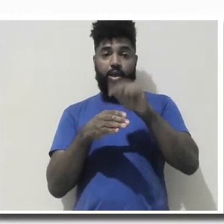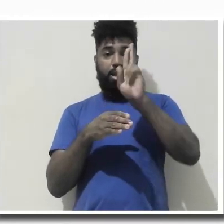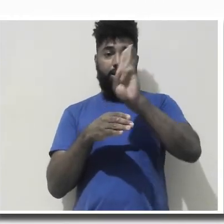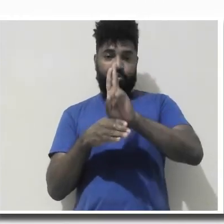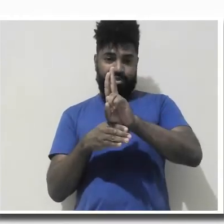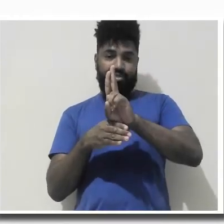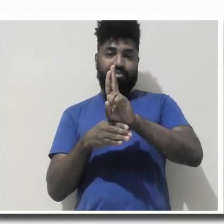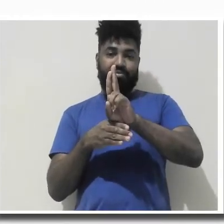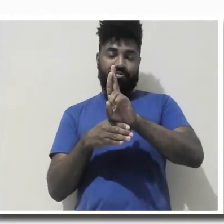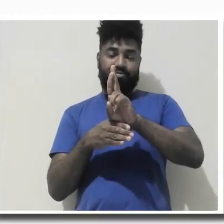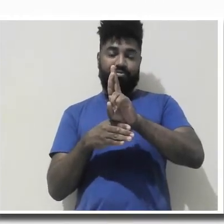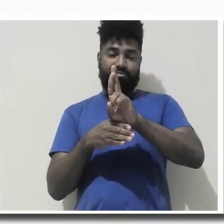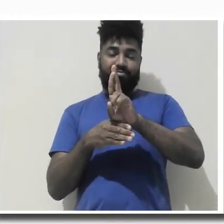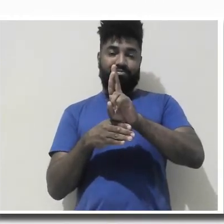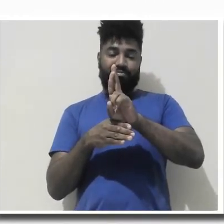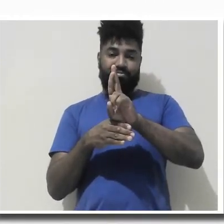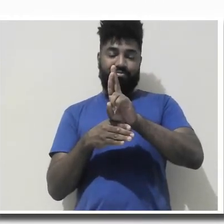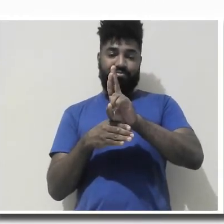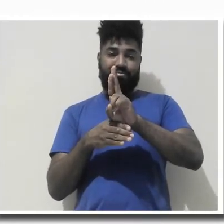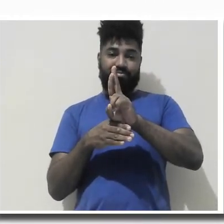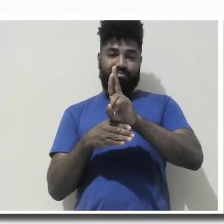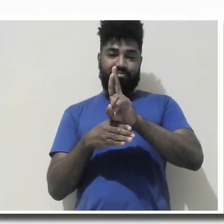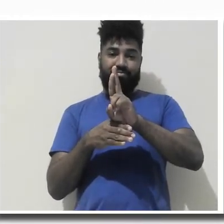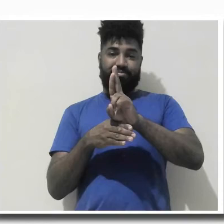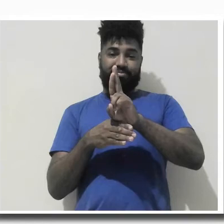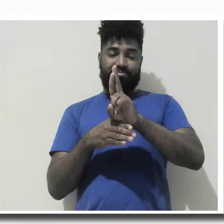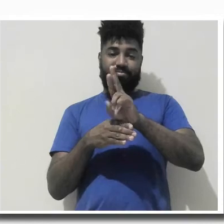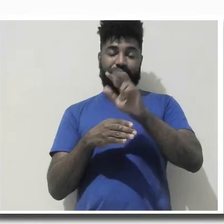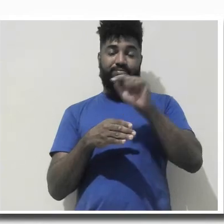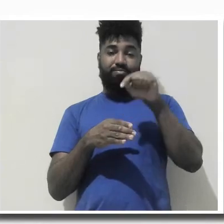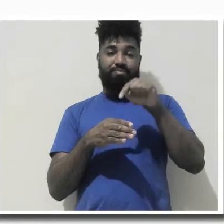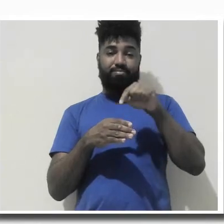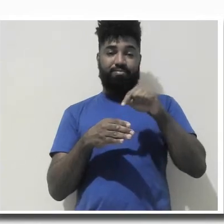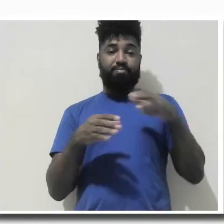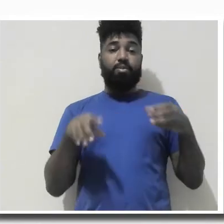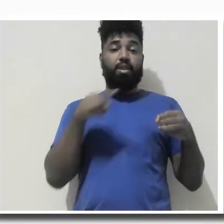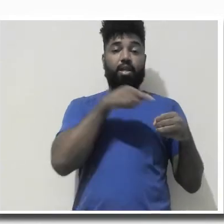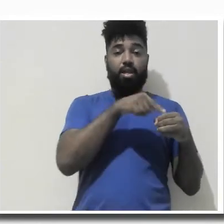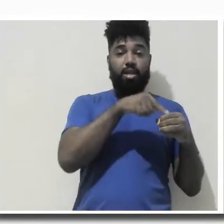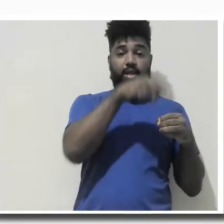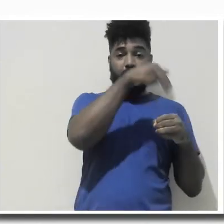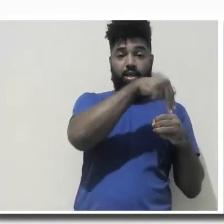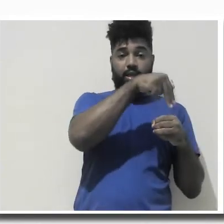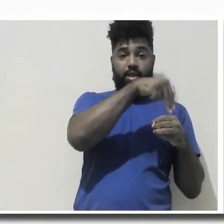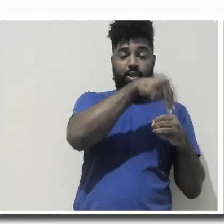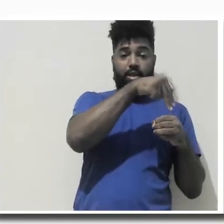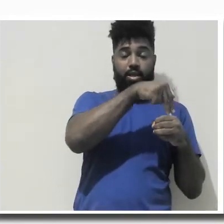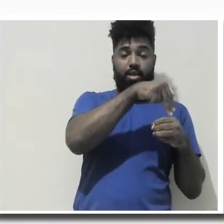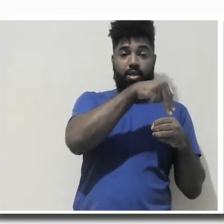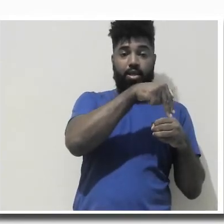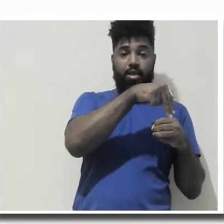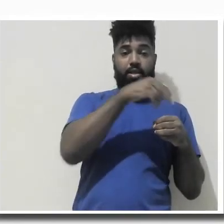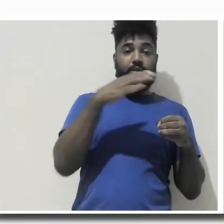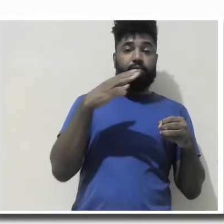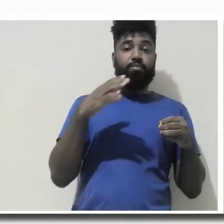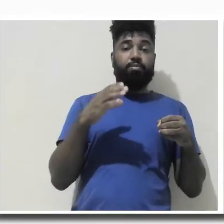nos racionais. E também que o conjunto dos naturais está contido